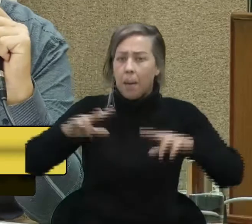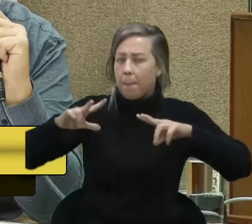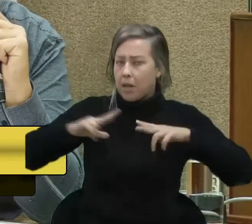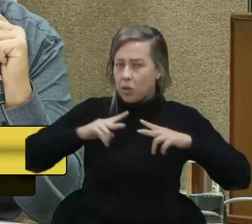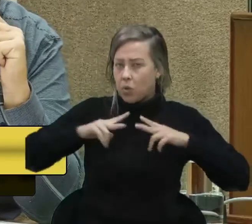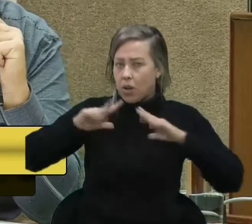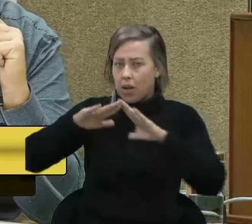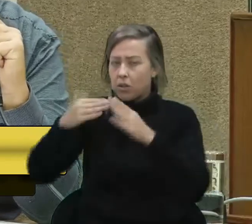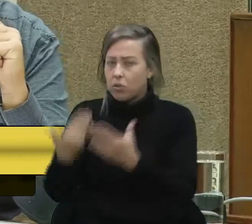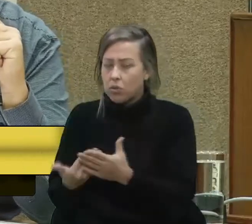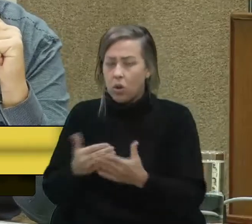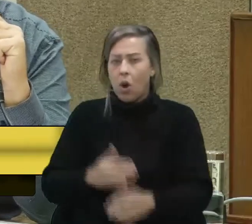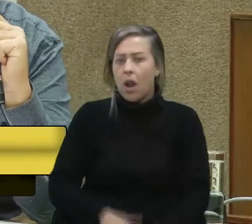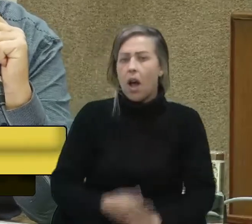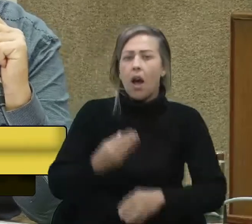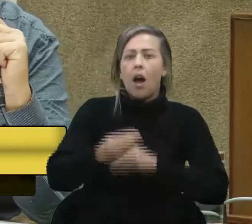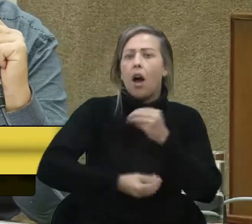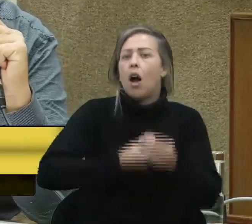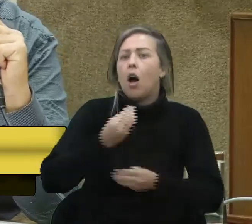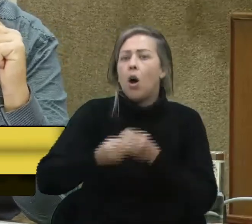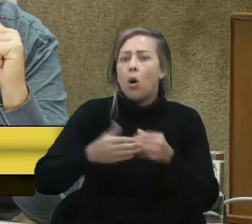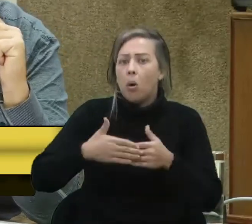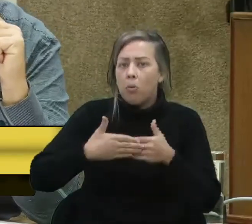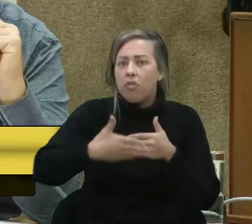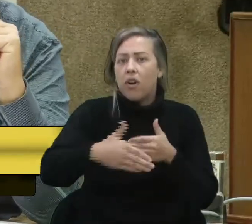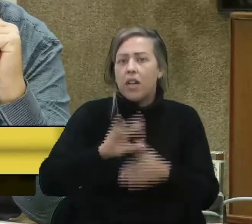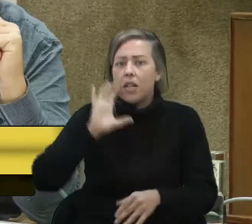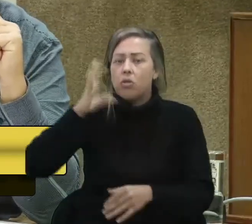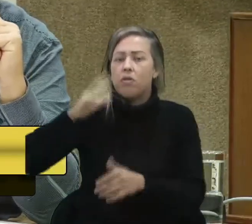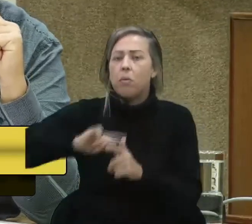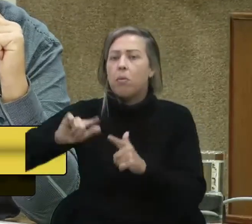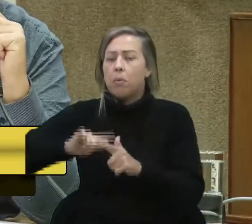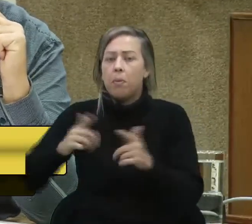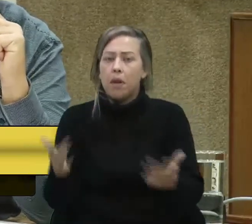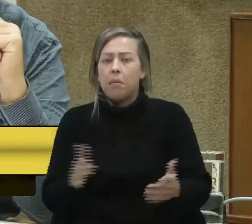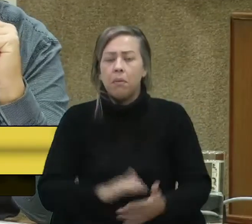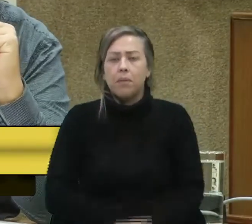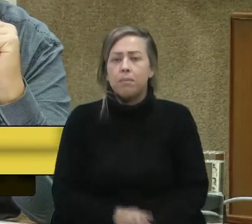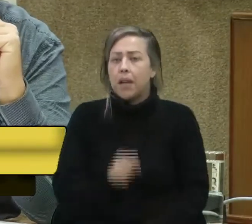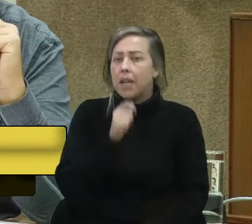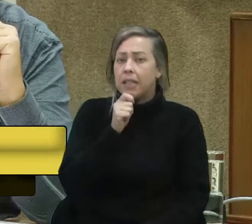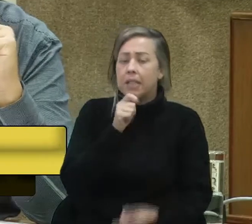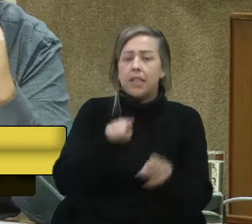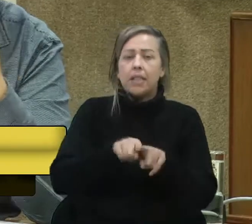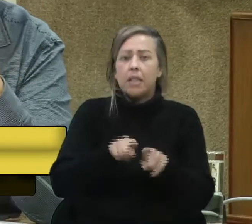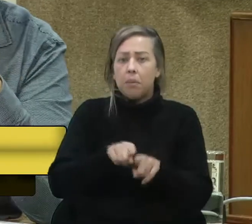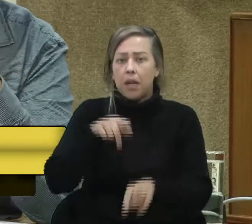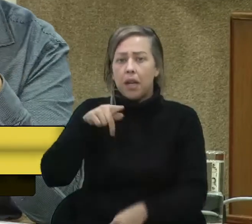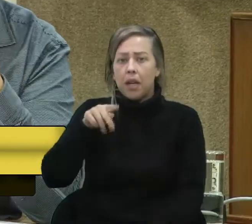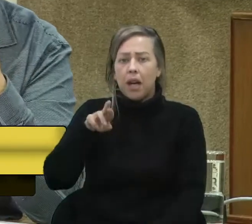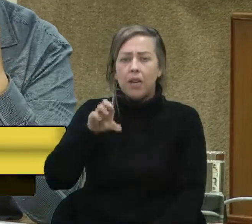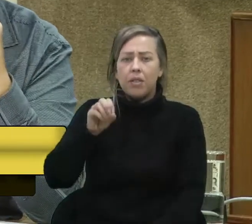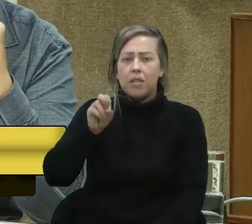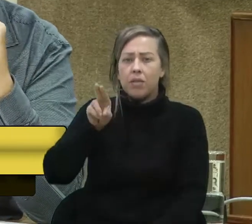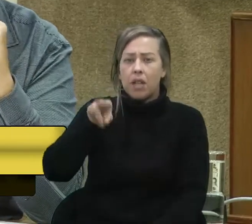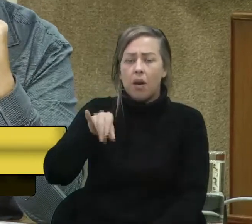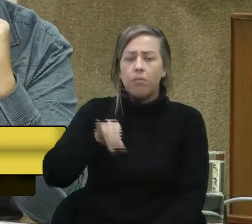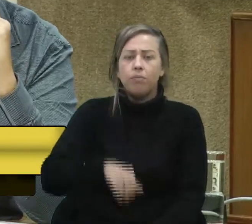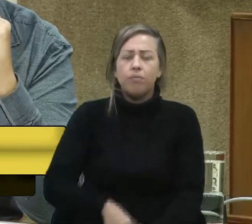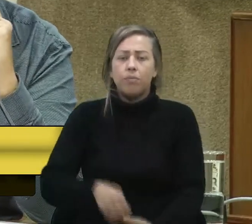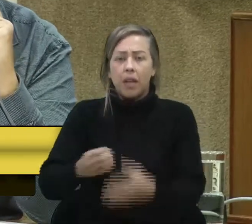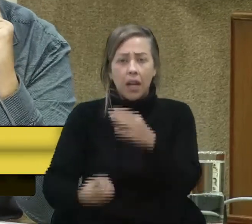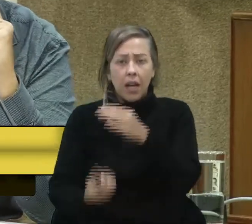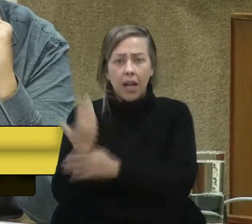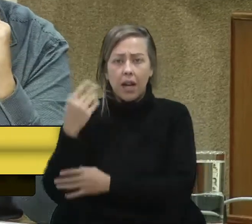privada, né, de que como isso vai resolver o nosso problema. Ainda, sobre o ProUni. Quando foi criado